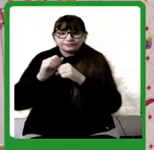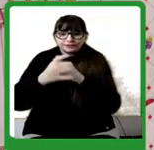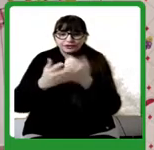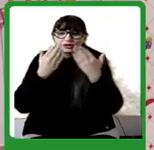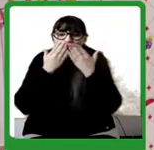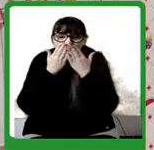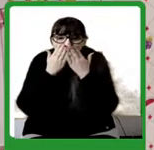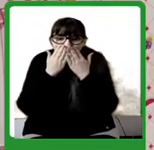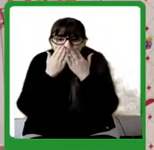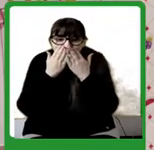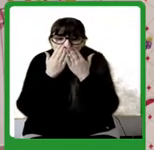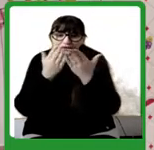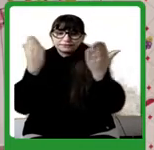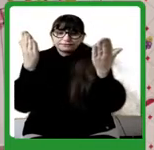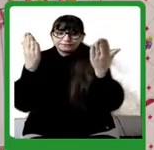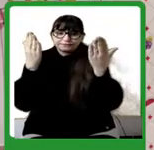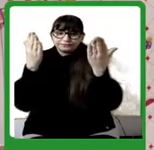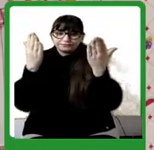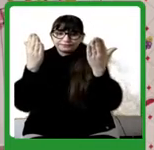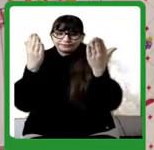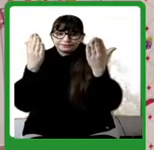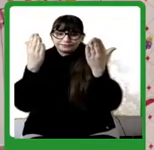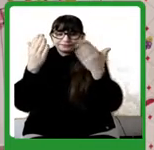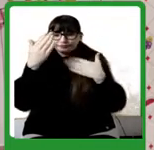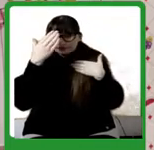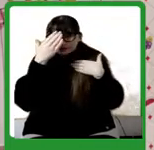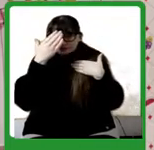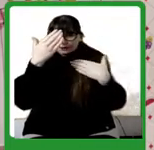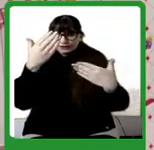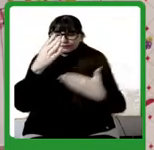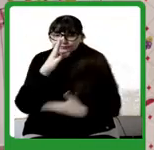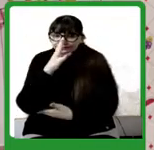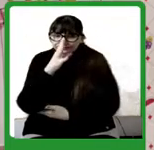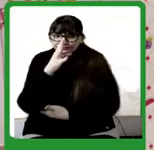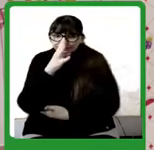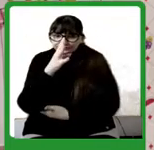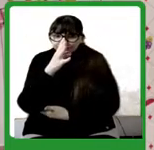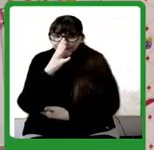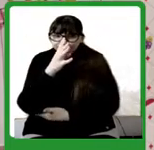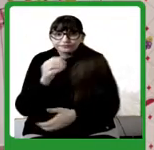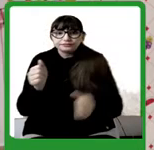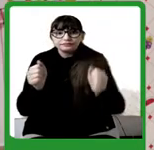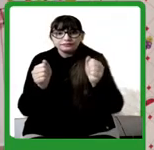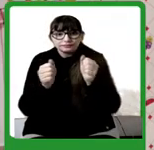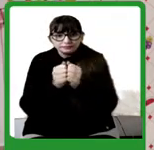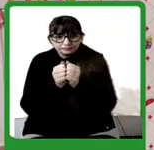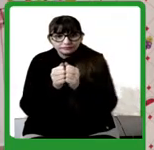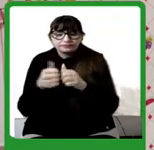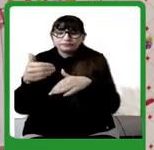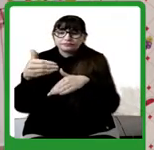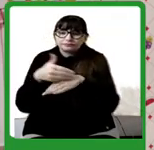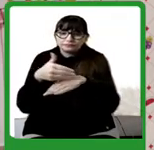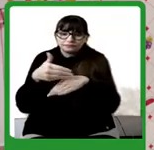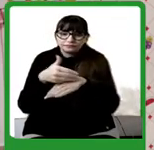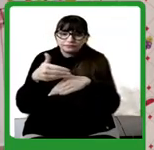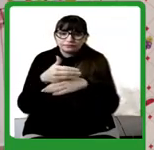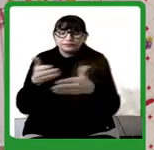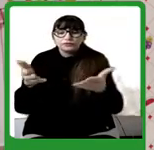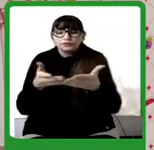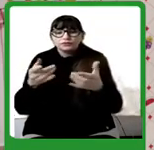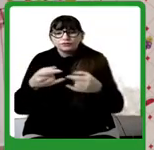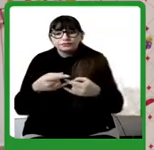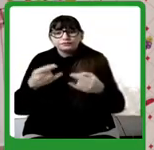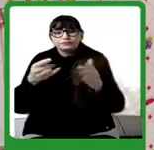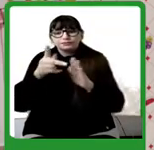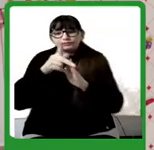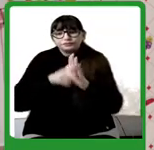para todos vocês, gente. Obrigado por acompanharem. Obrigado por estarem aqui conosco nesse lançamento do programa